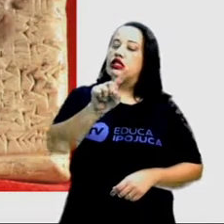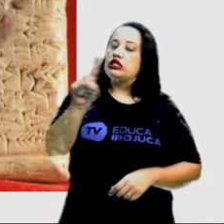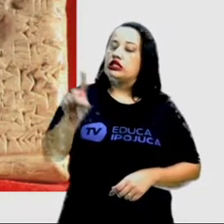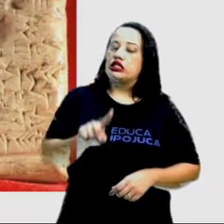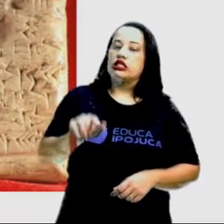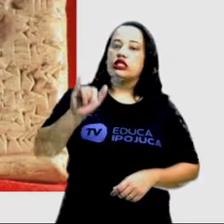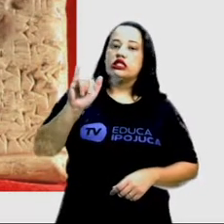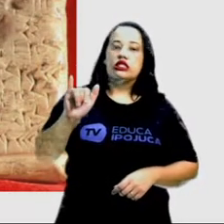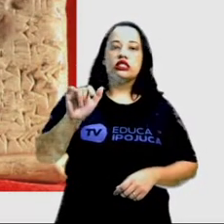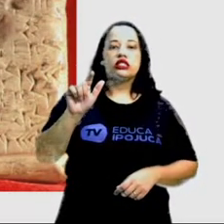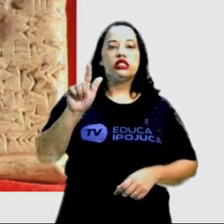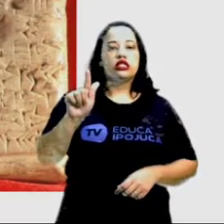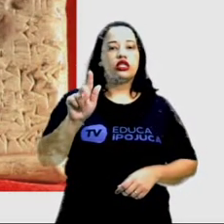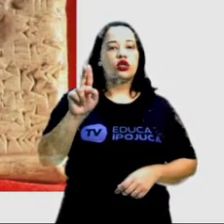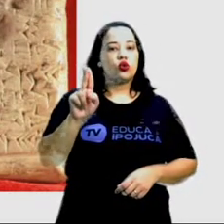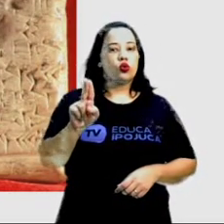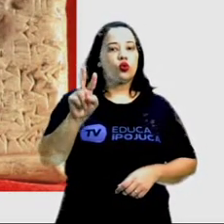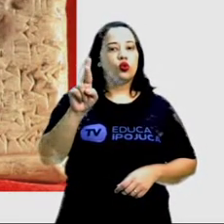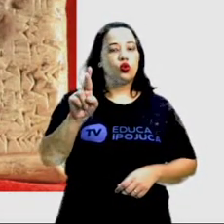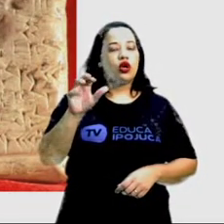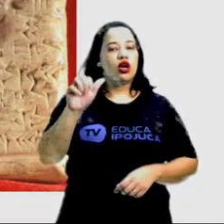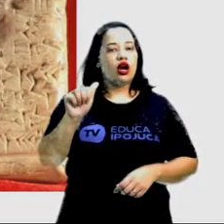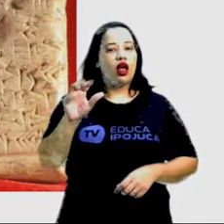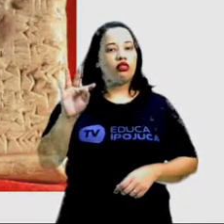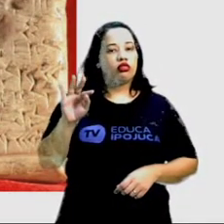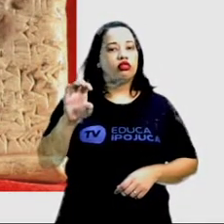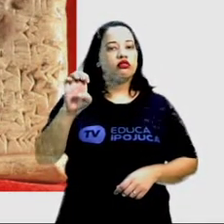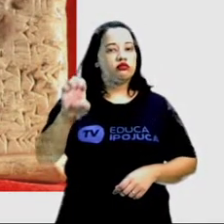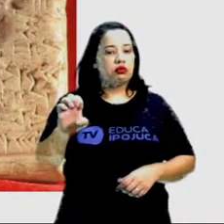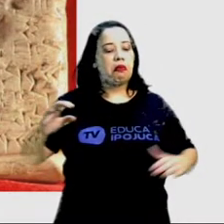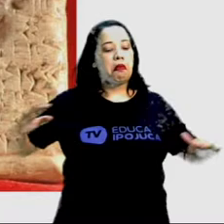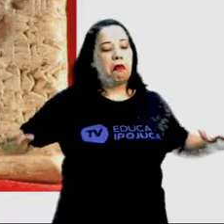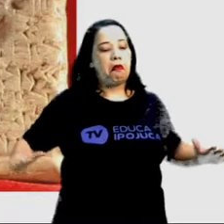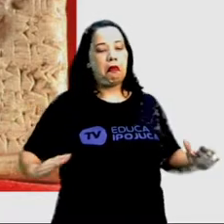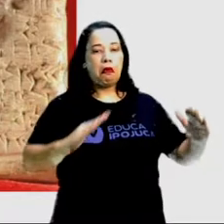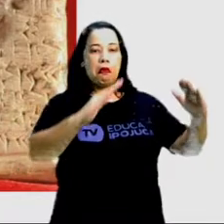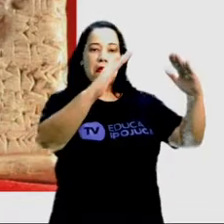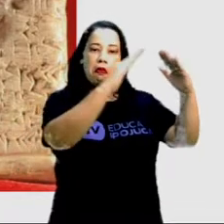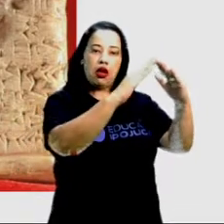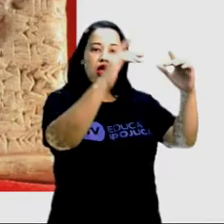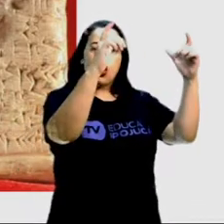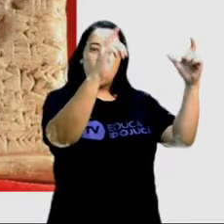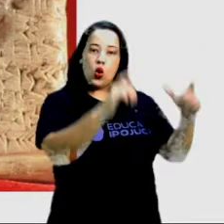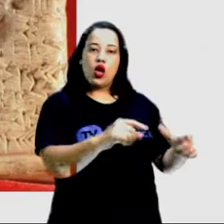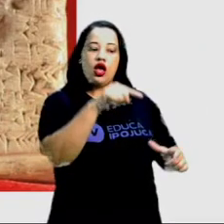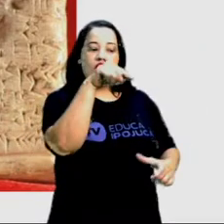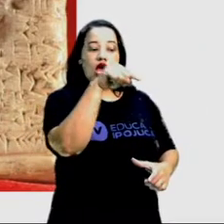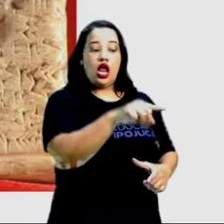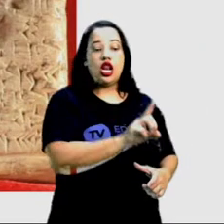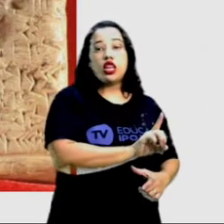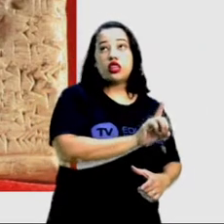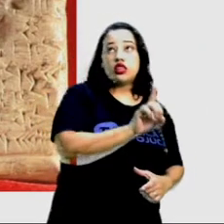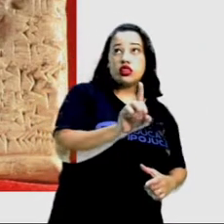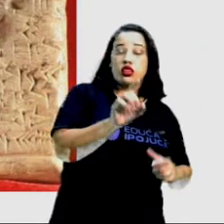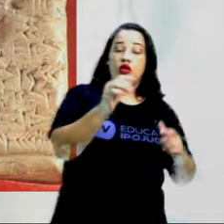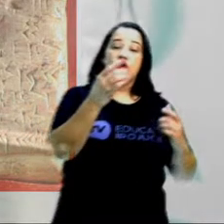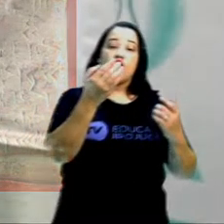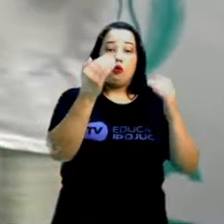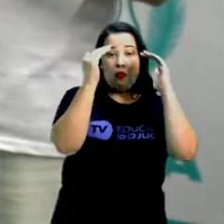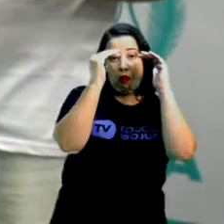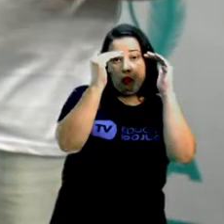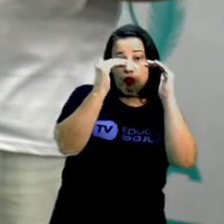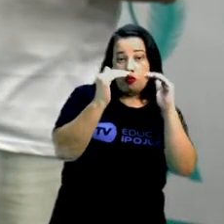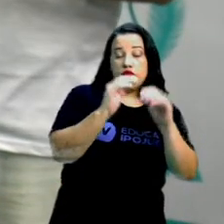zigurates? Zigurates, eles eram templos, tá certo? Serviam para adorar os deuses e eles eram como se fossem pirâmides, certo?